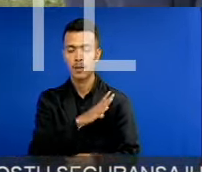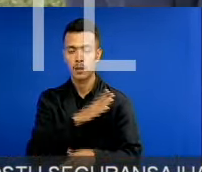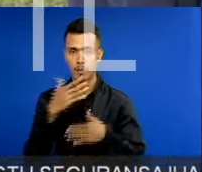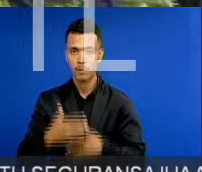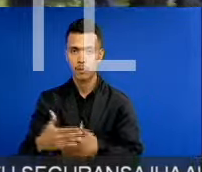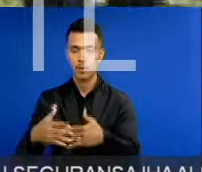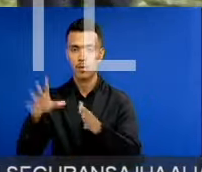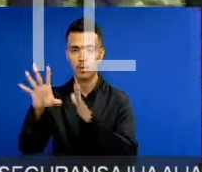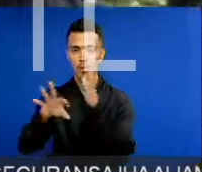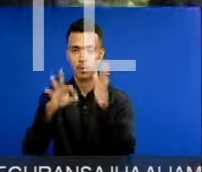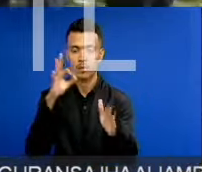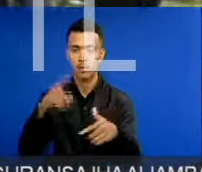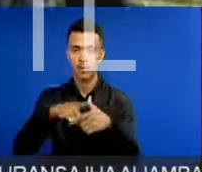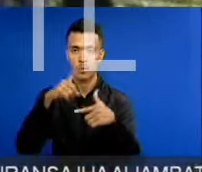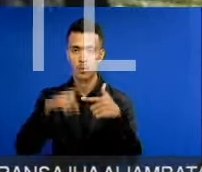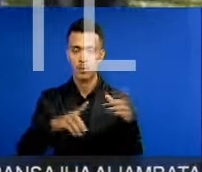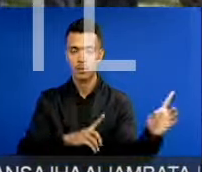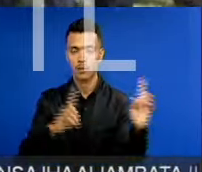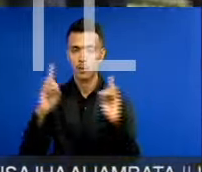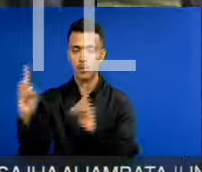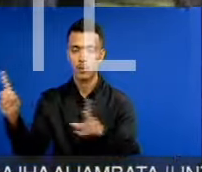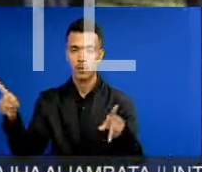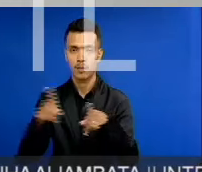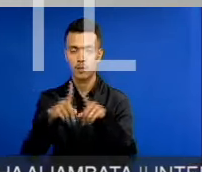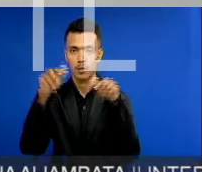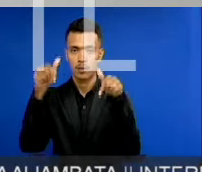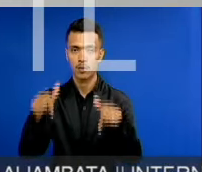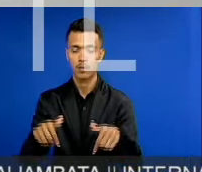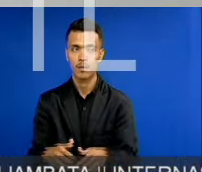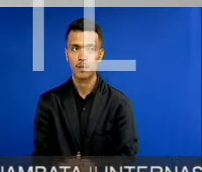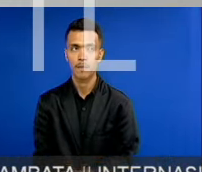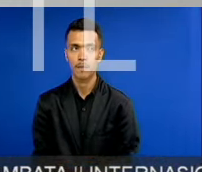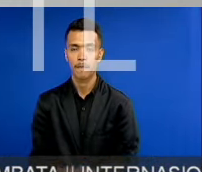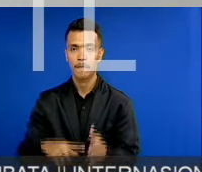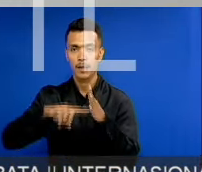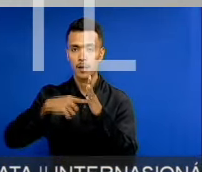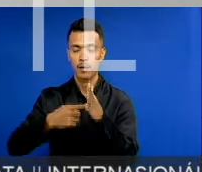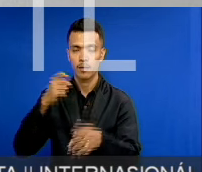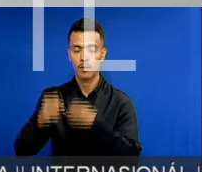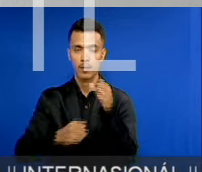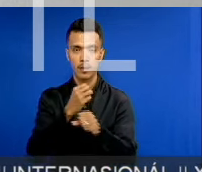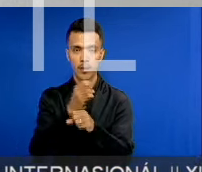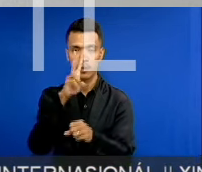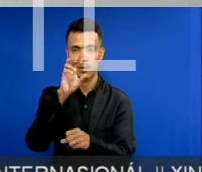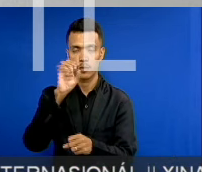prosesu rekrutamento molok establece posto refere. O Rossi 2018 ninian mai